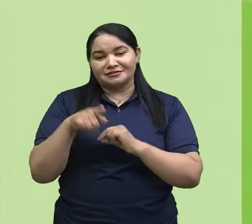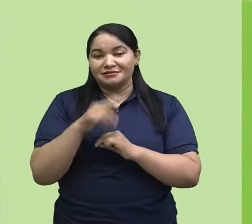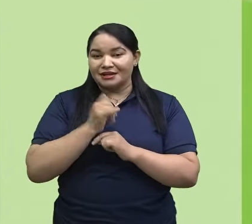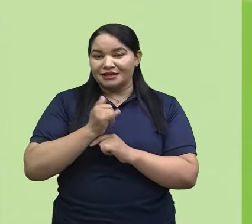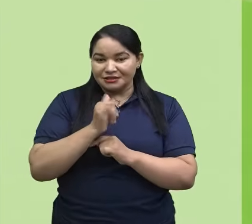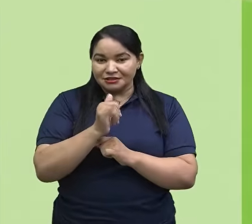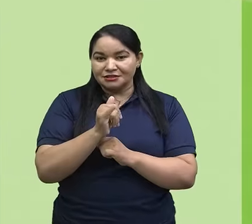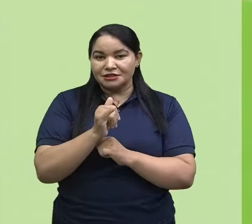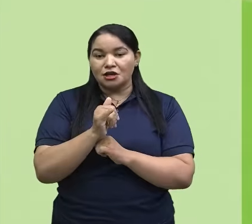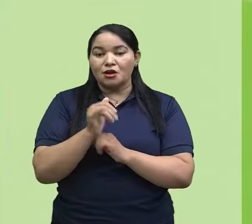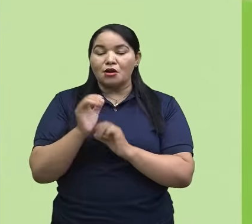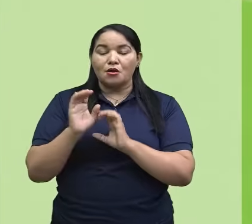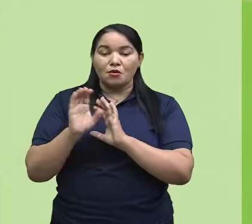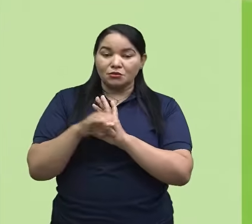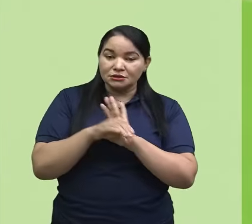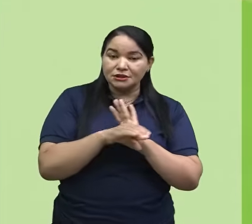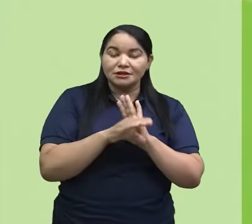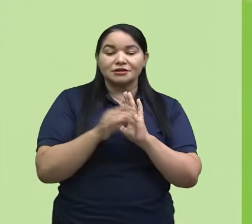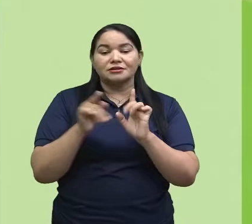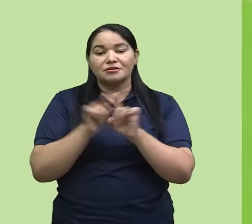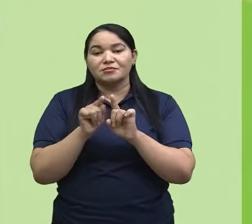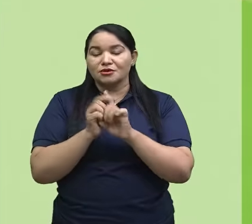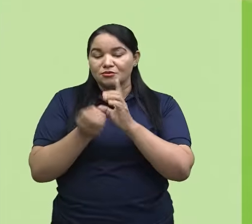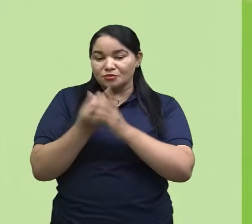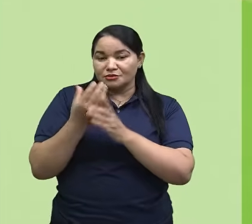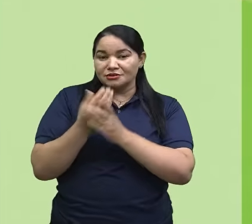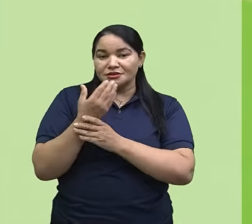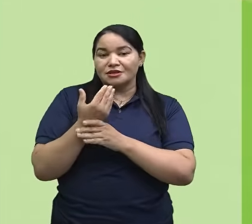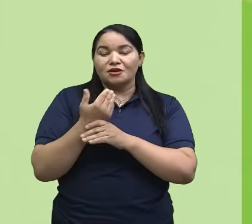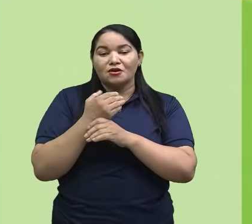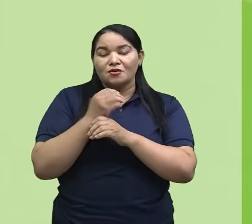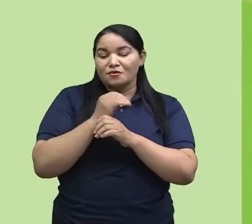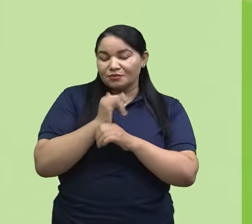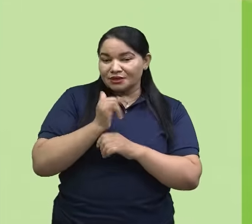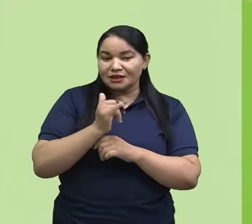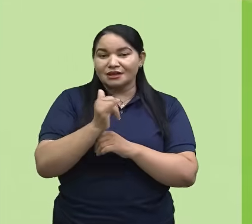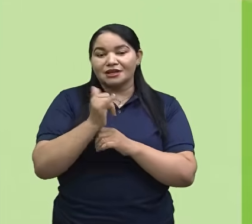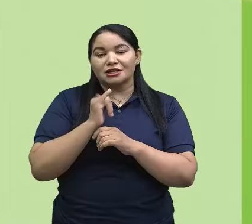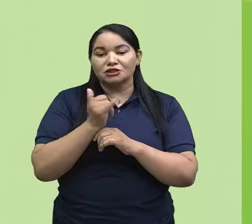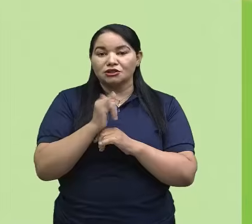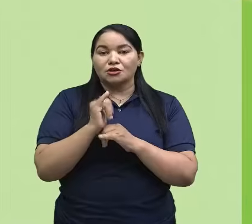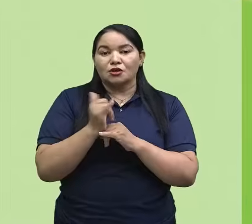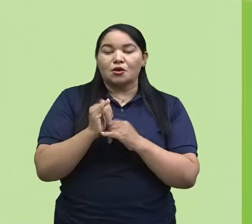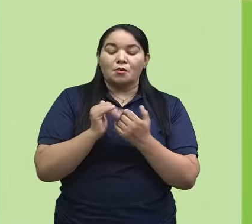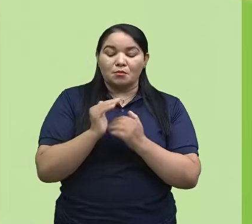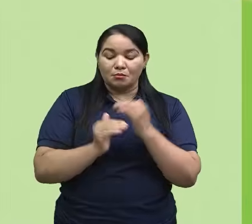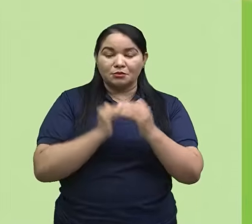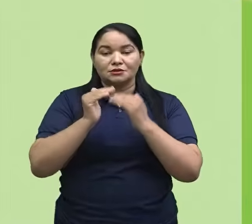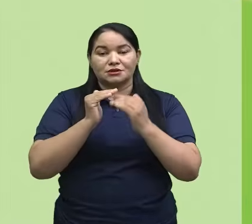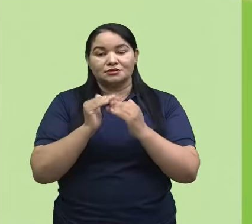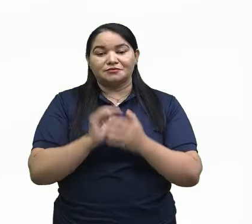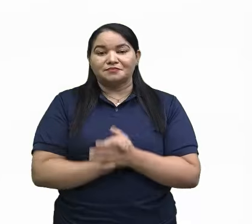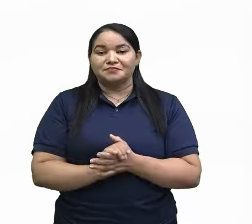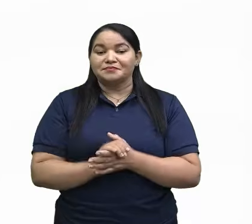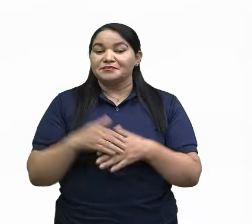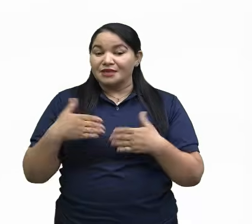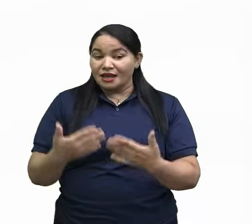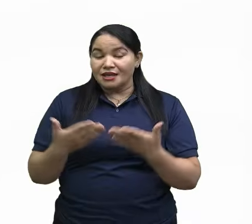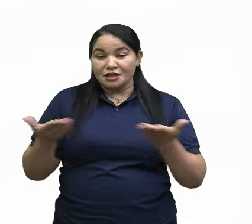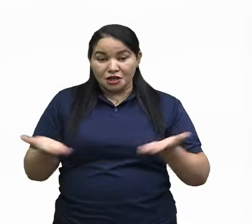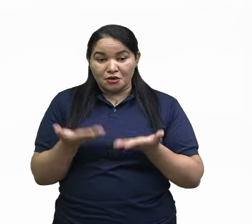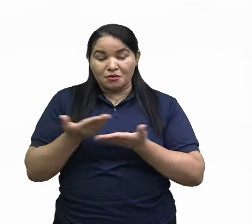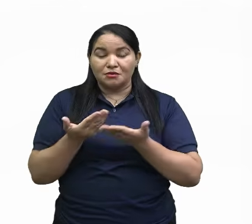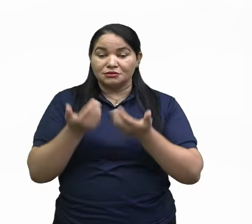eletricidade, né? Desse conceito da produção dessa corrente elétrica a partir de algum processo, tá? E aí a gente vai,